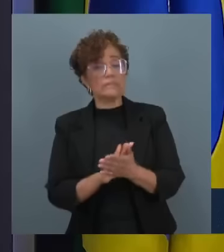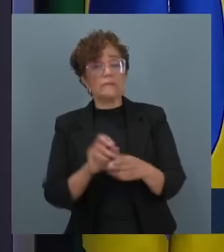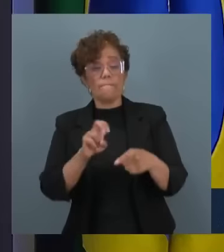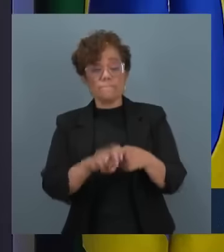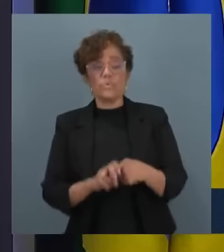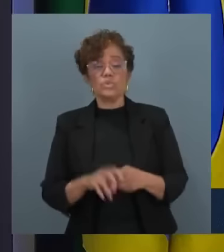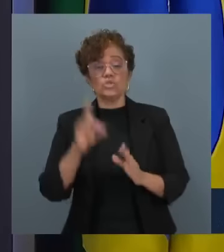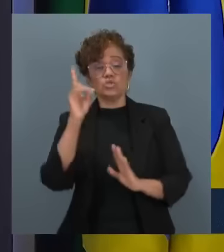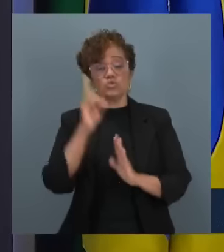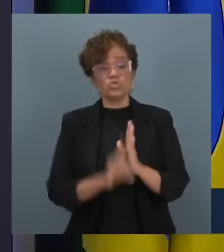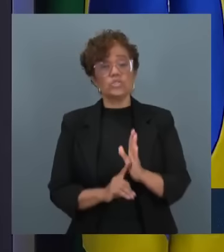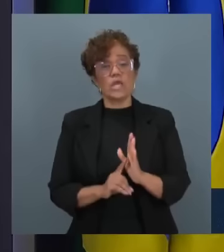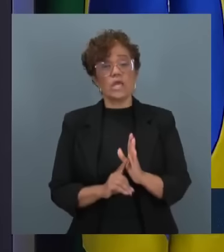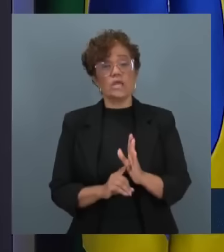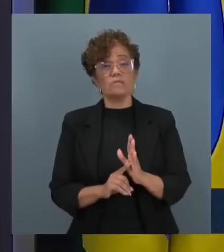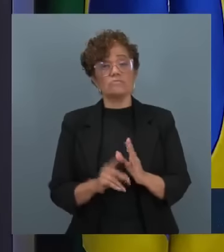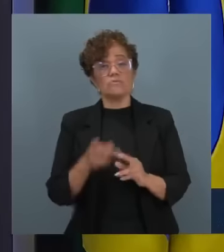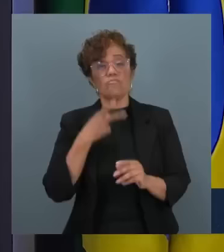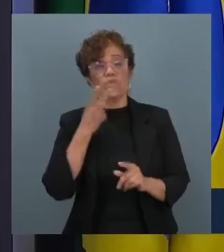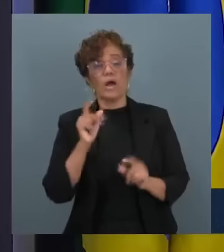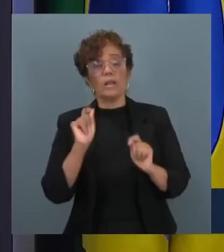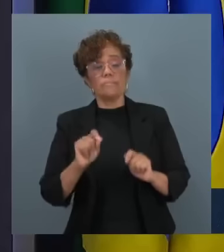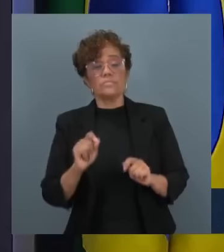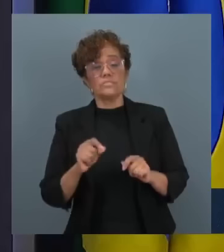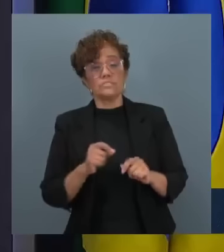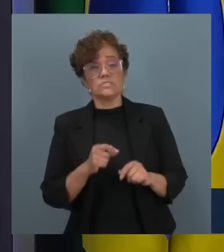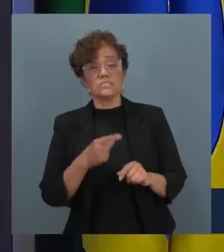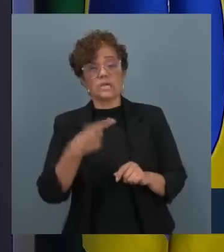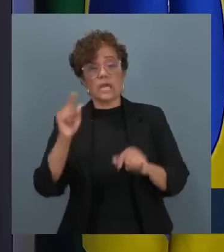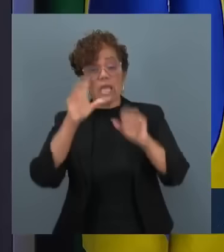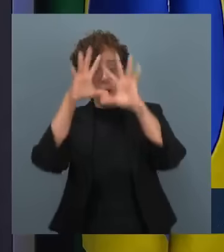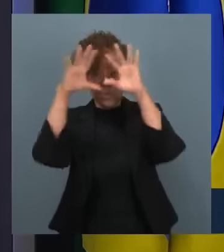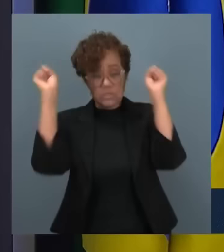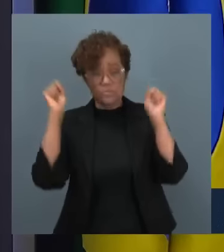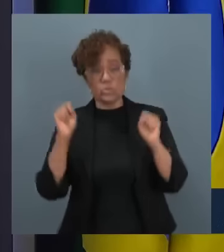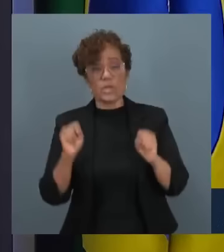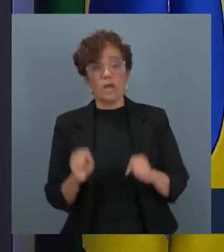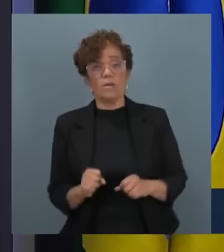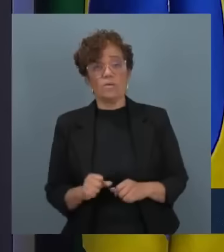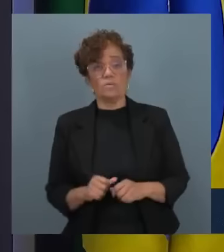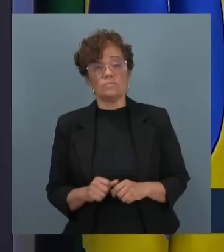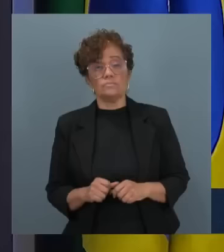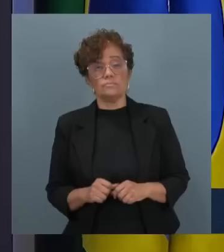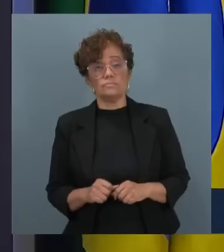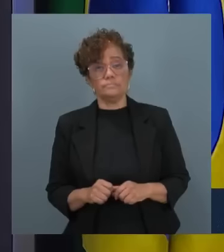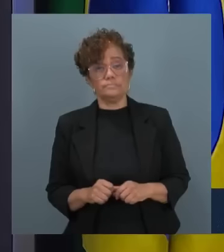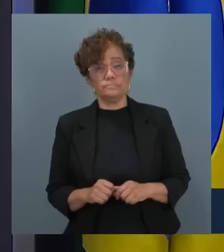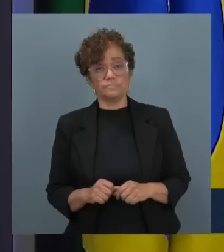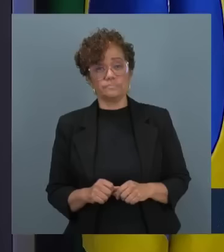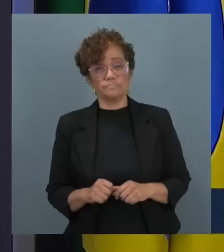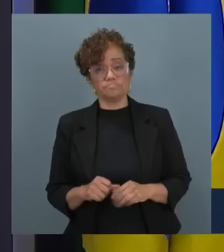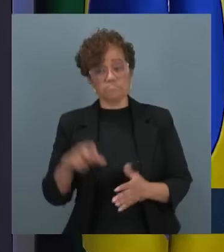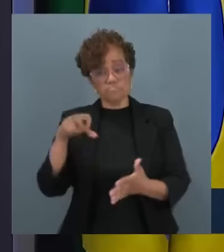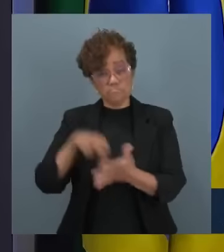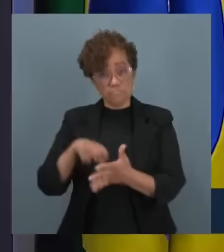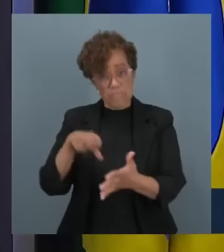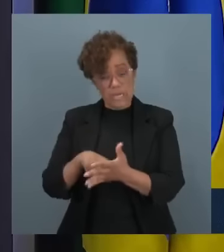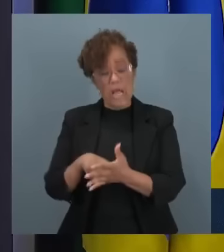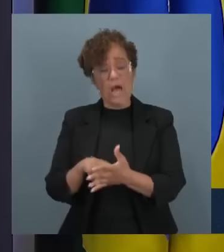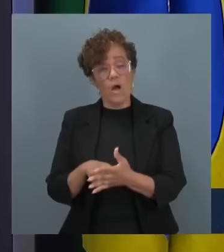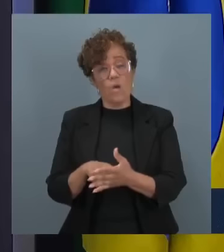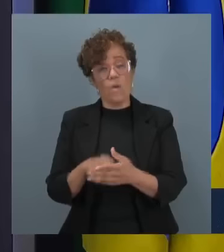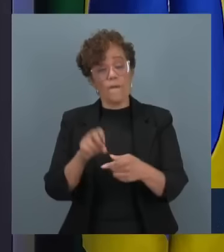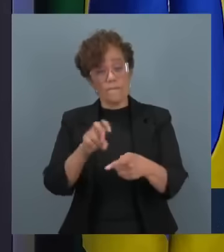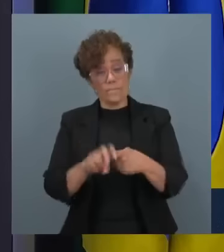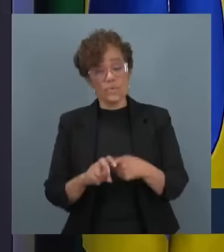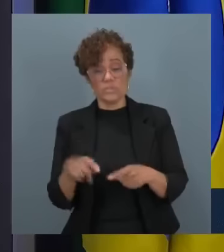autoriza que o caso seja levado ao Tribunal Penal Internacional. E é isso